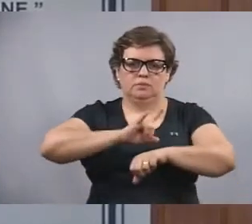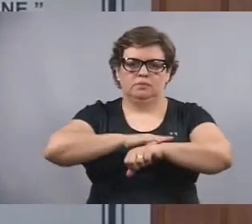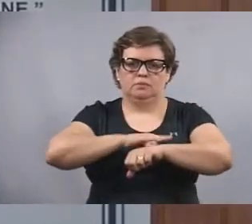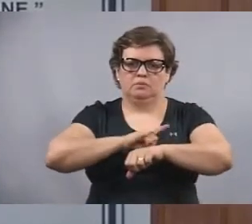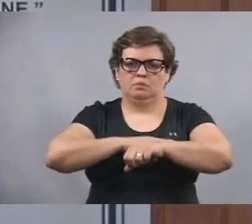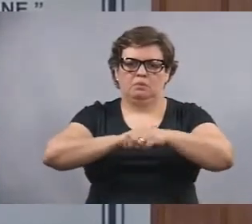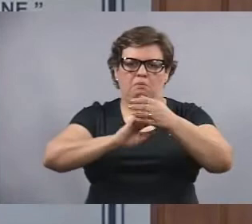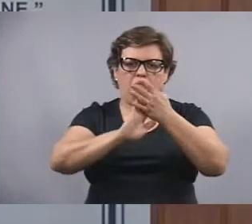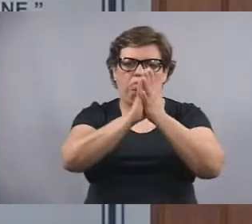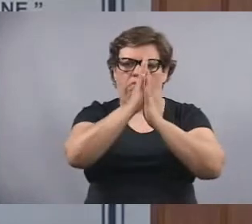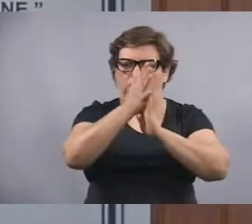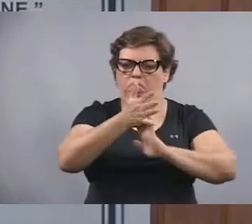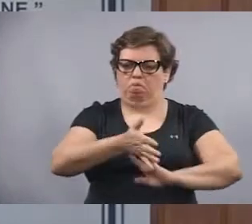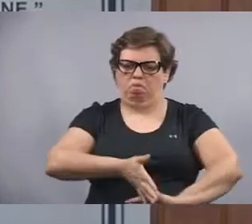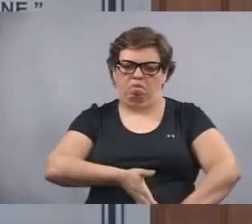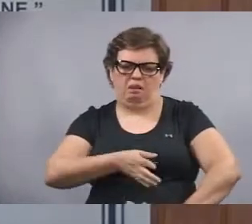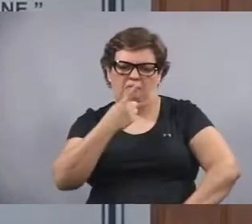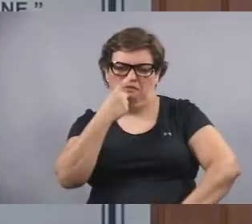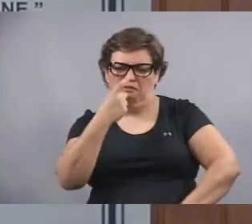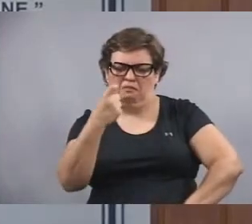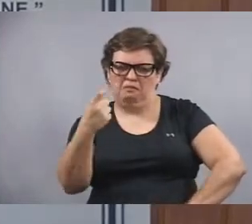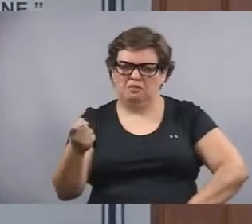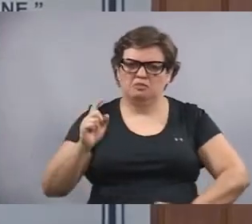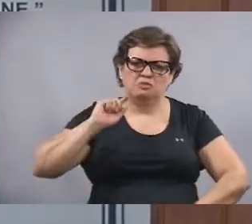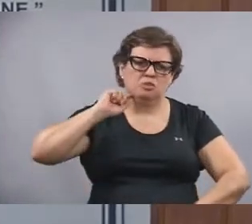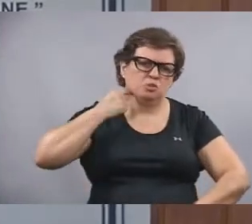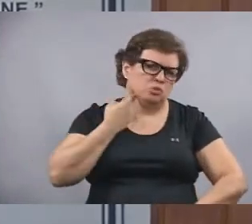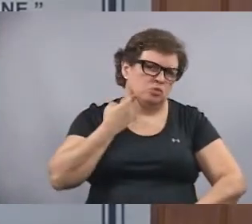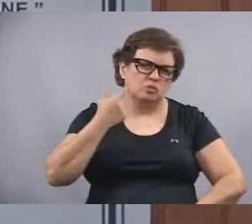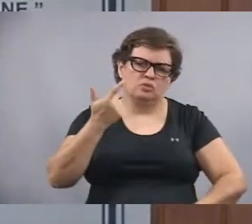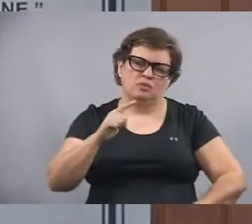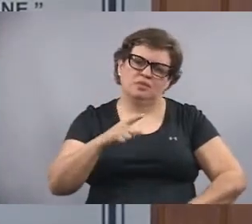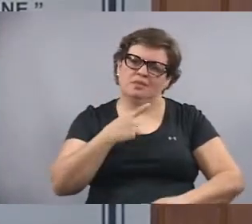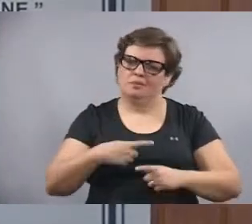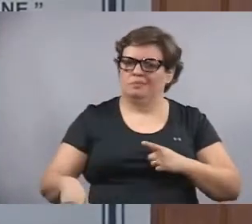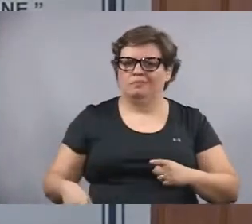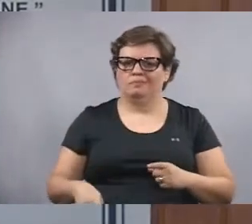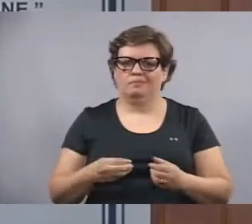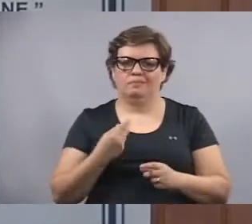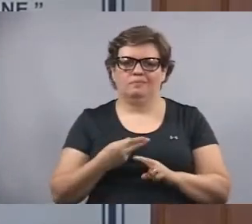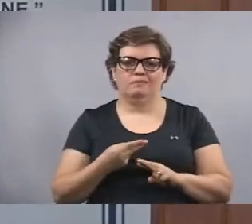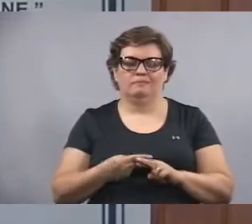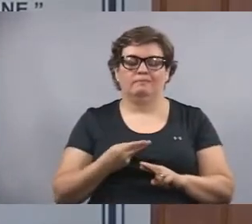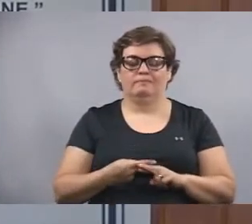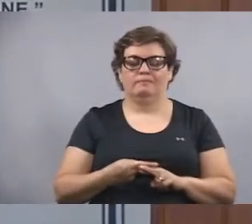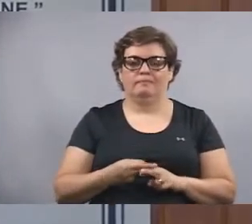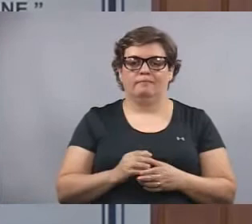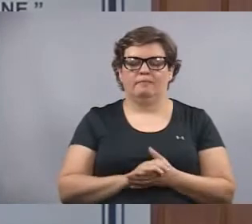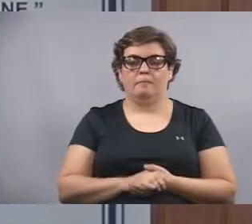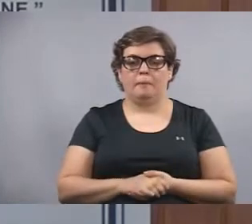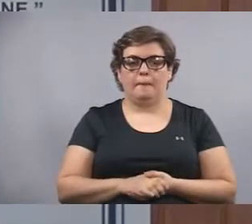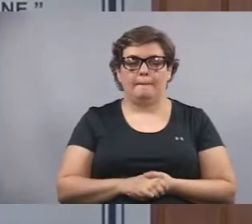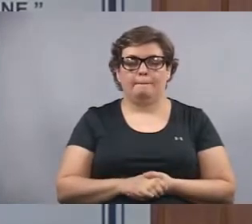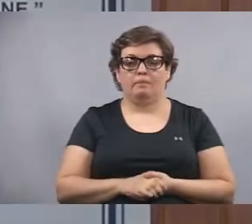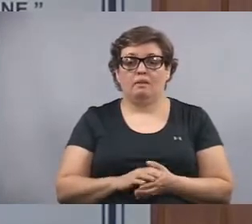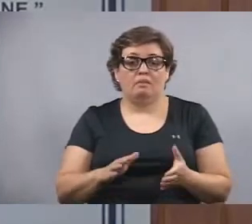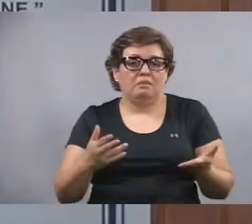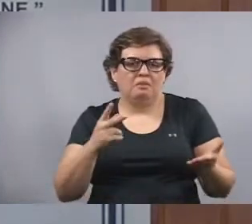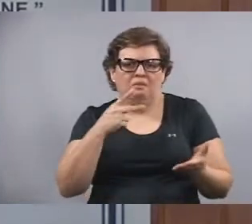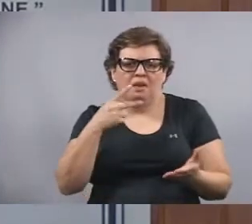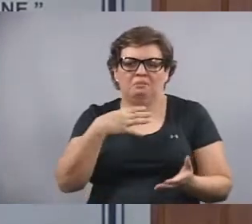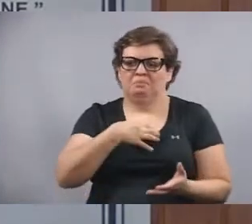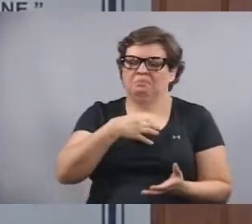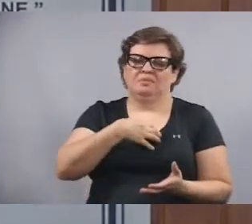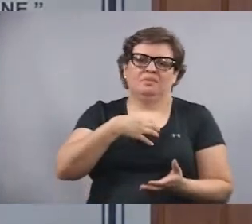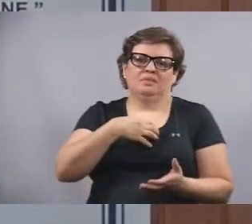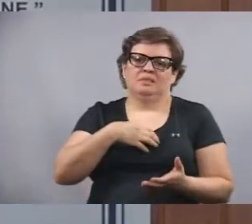banheiros de forma lamentável, sem condições de uso, e vai dizer que é a sensibilidade.